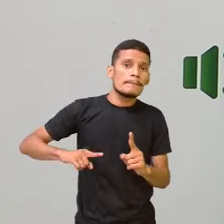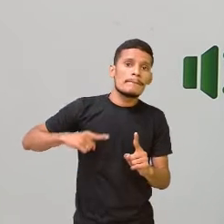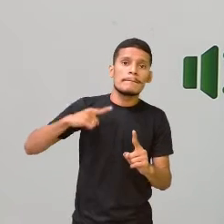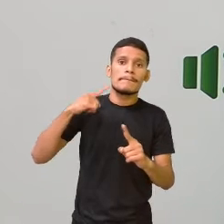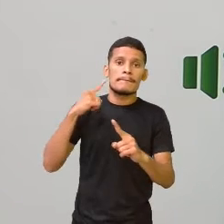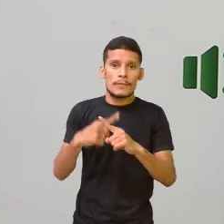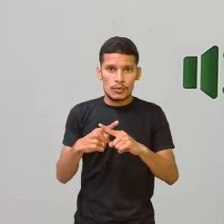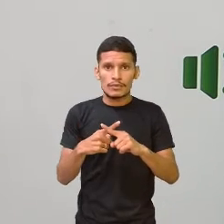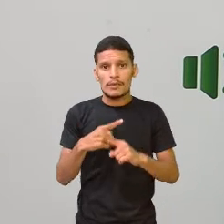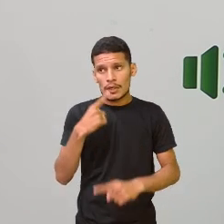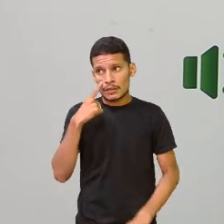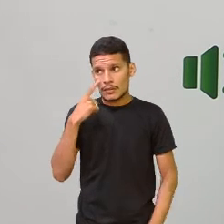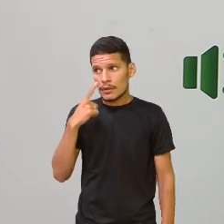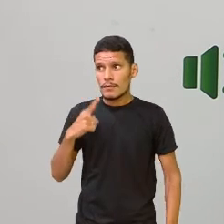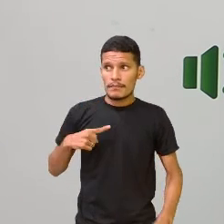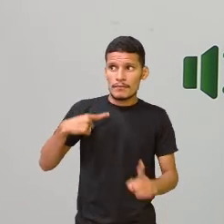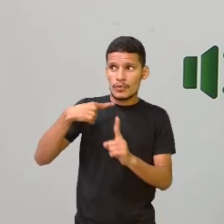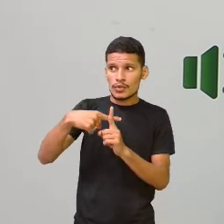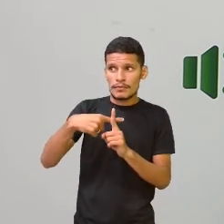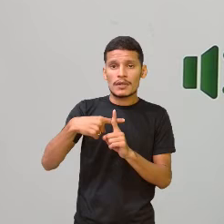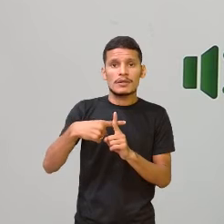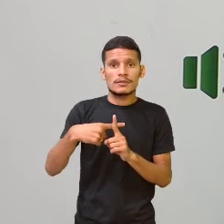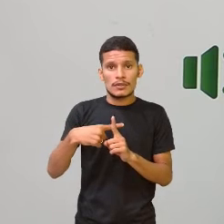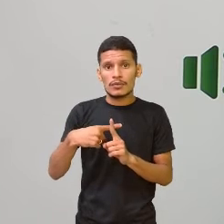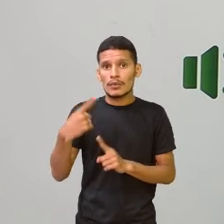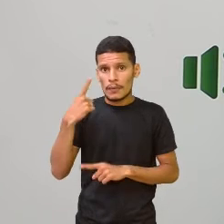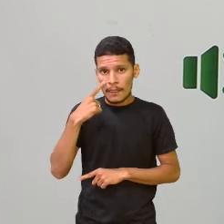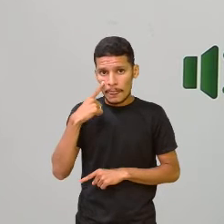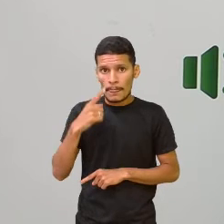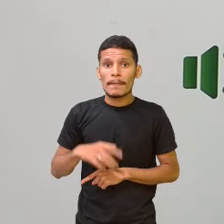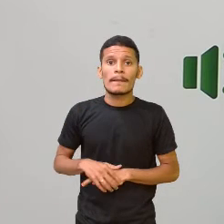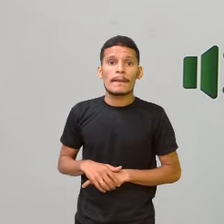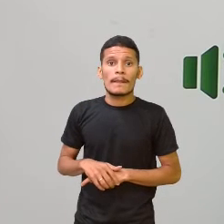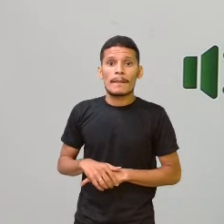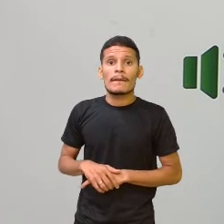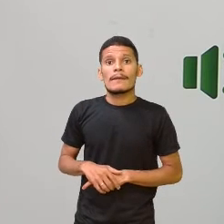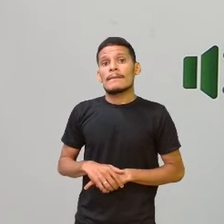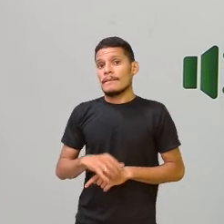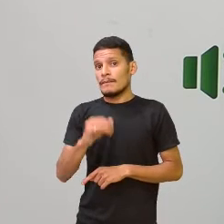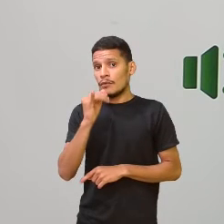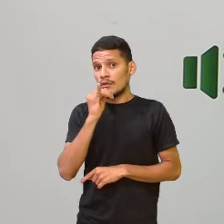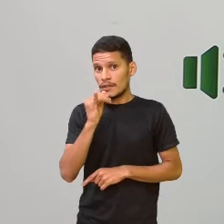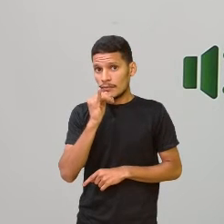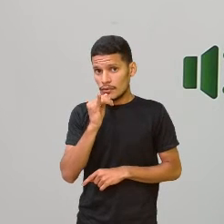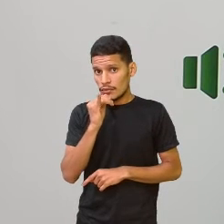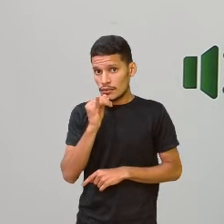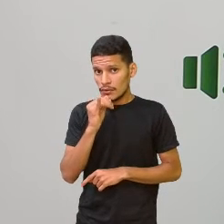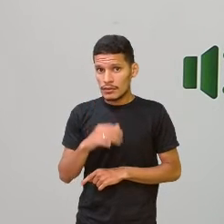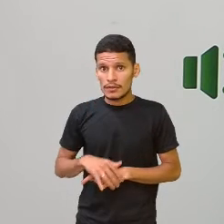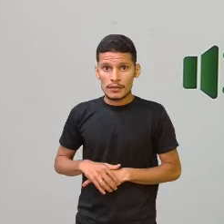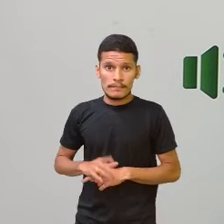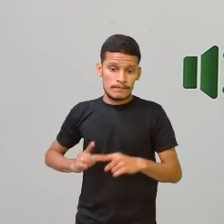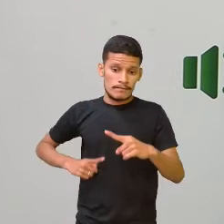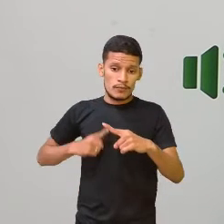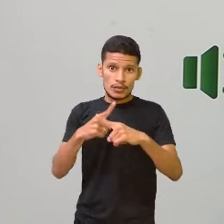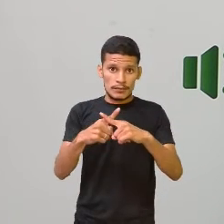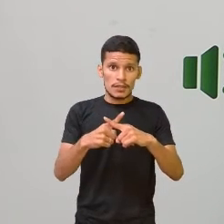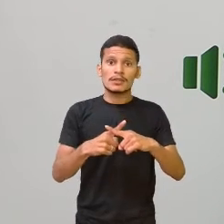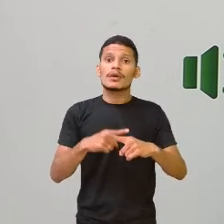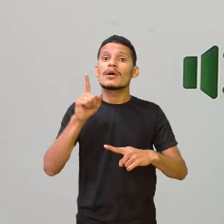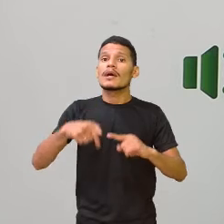multiplicação. Lembrando que o meu número multiplicado, o meu quociente multiplicado pelo meu divisor, ele tem que